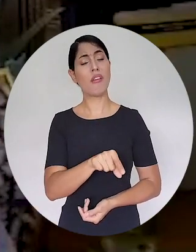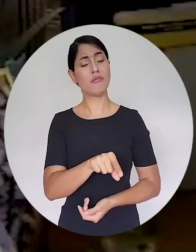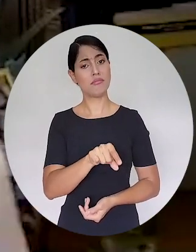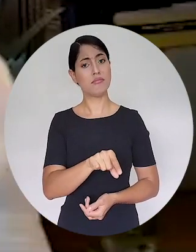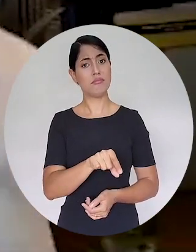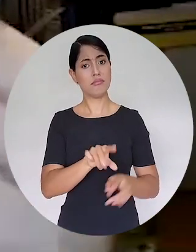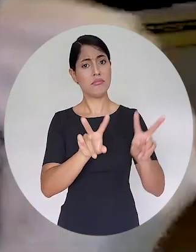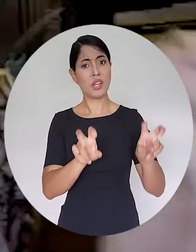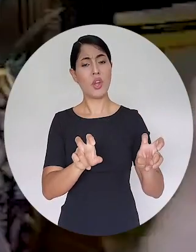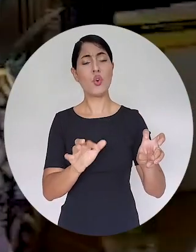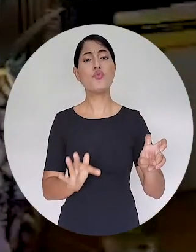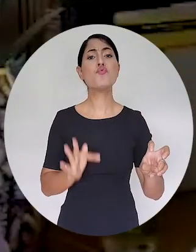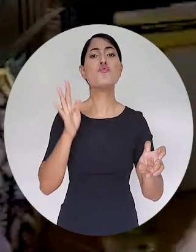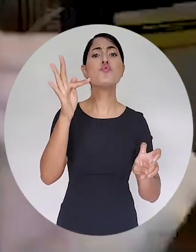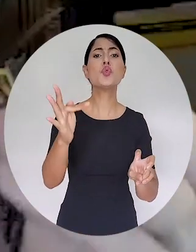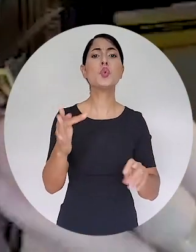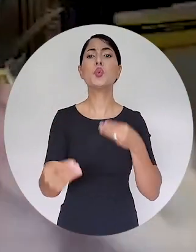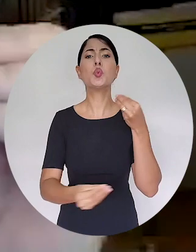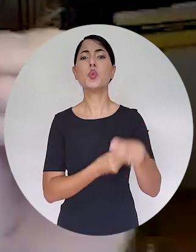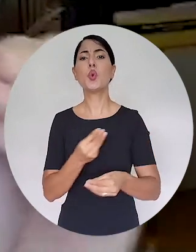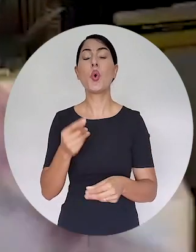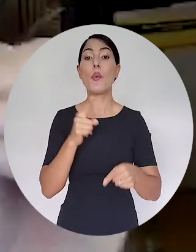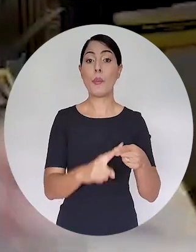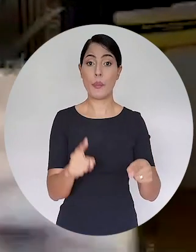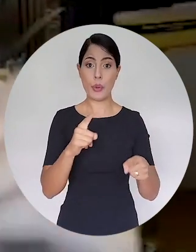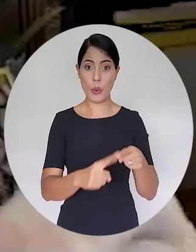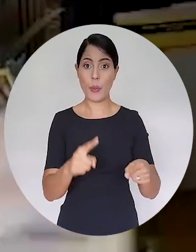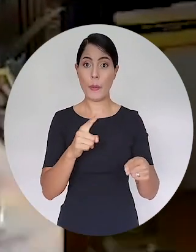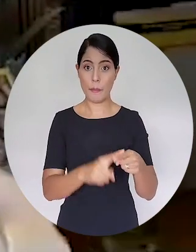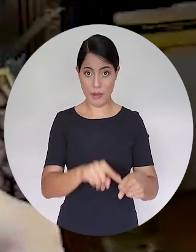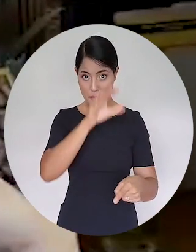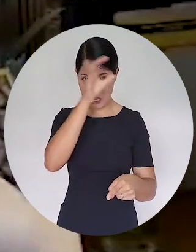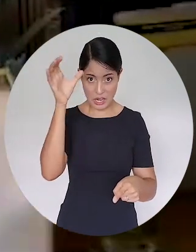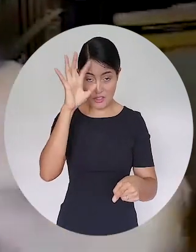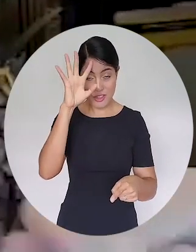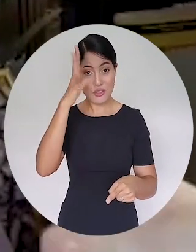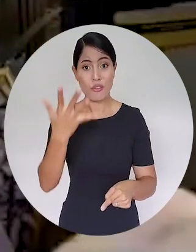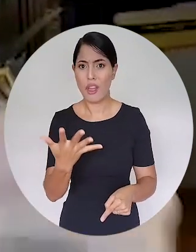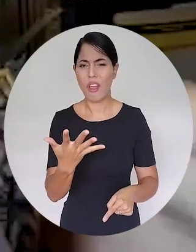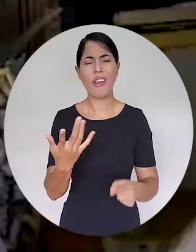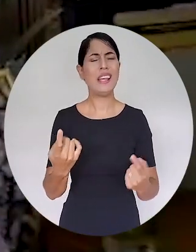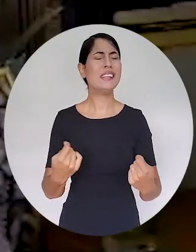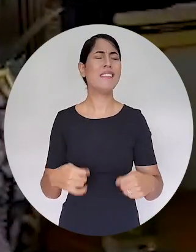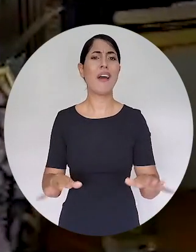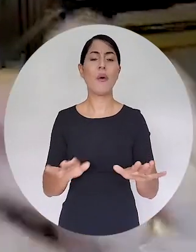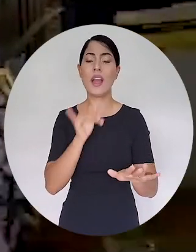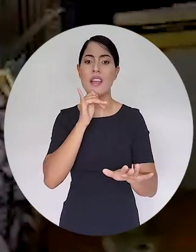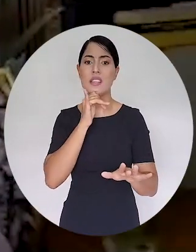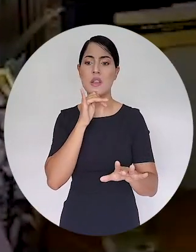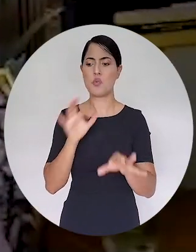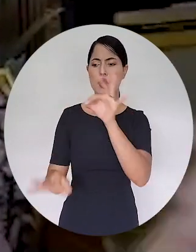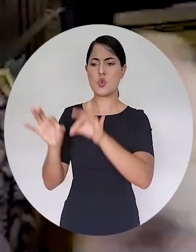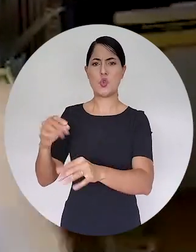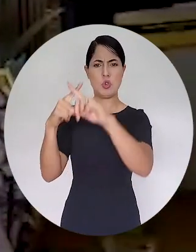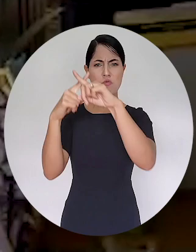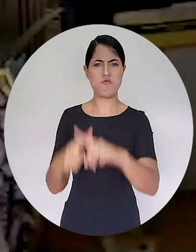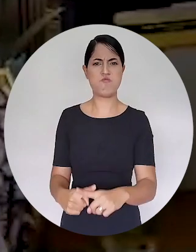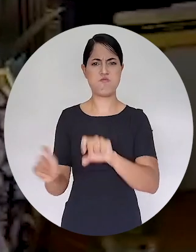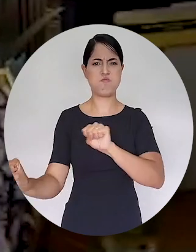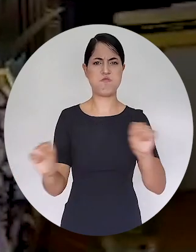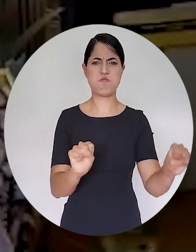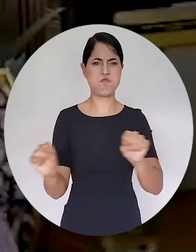realmente a advocacia do futuro, que é solucionar problema do cliente e não necessariamente brigar na justiça por